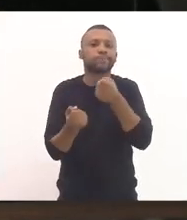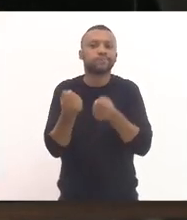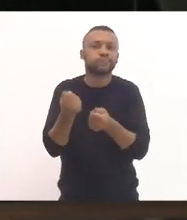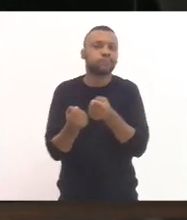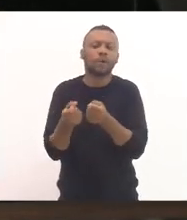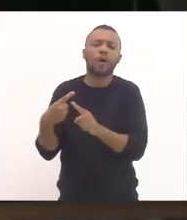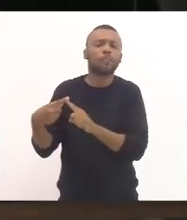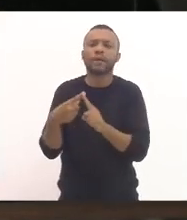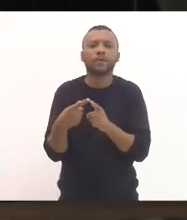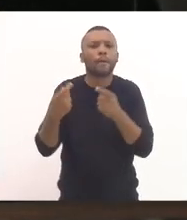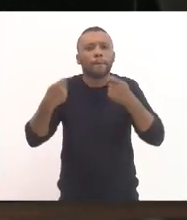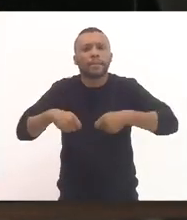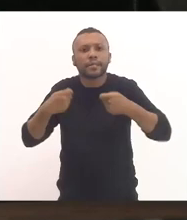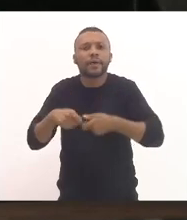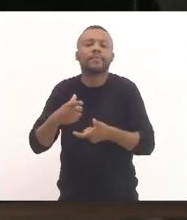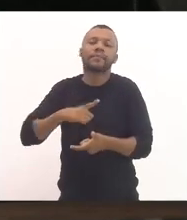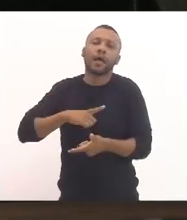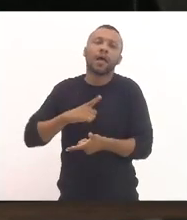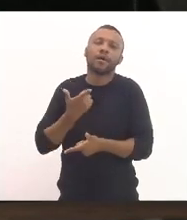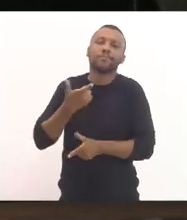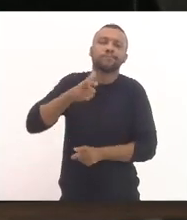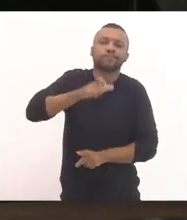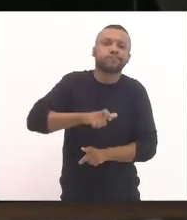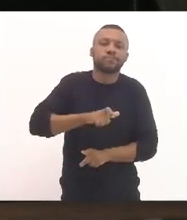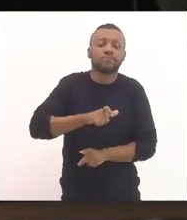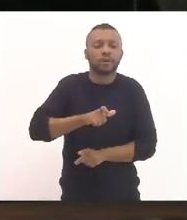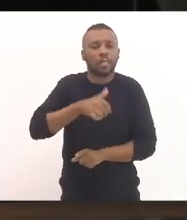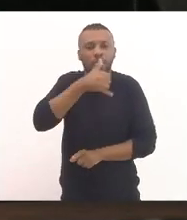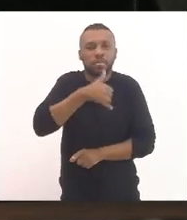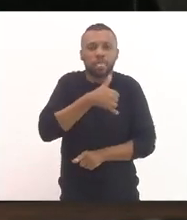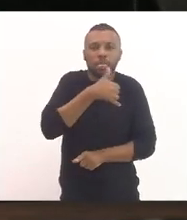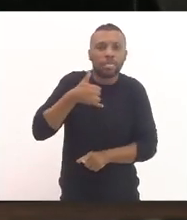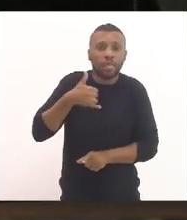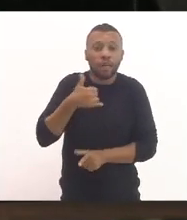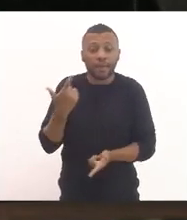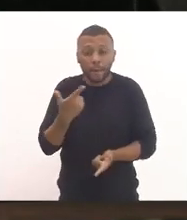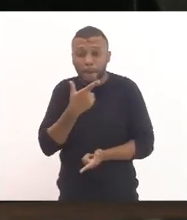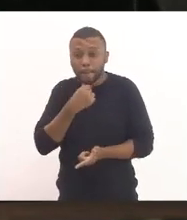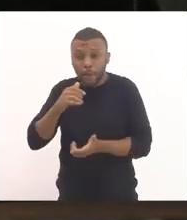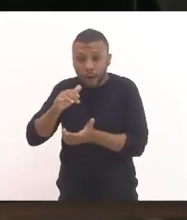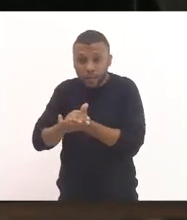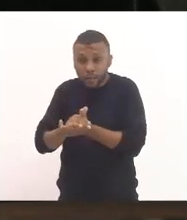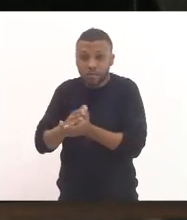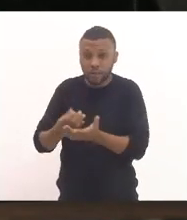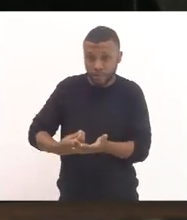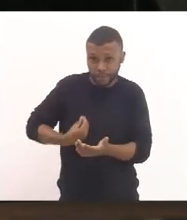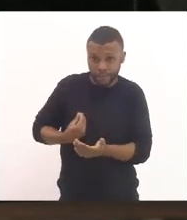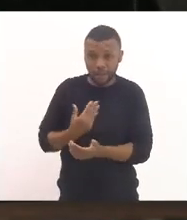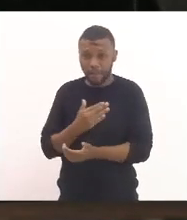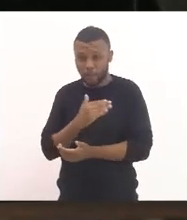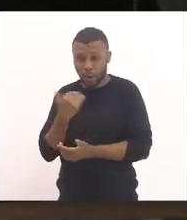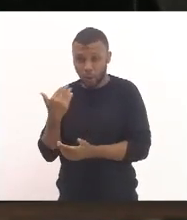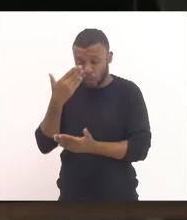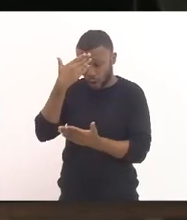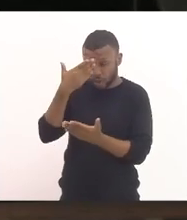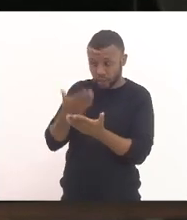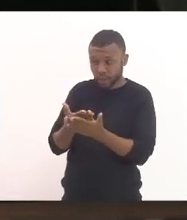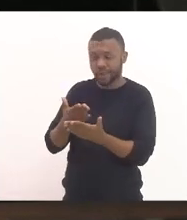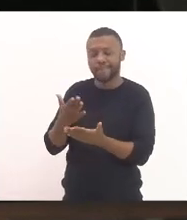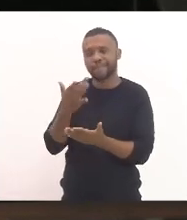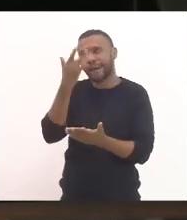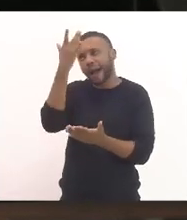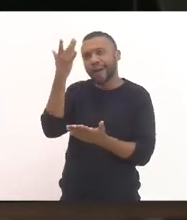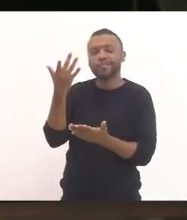que que eu porque que eu teria que passar por isso seu marido deu a vida dele achou que falecendo eu teria tranquilidade criar meus filhos eu não